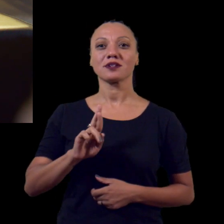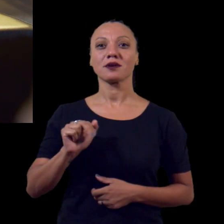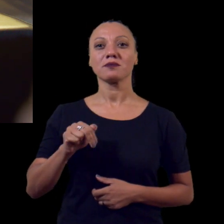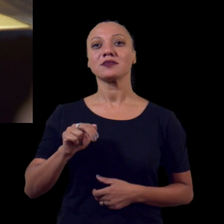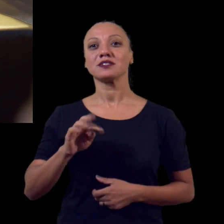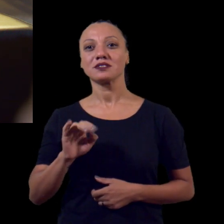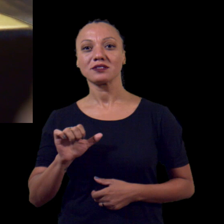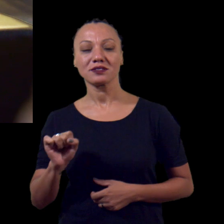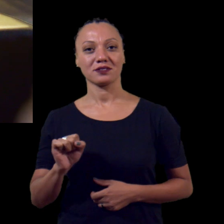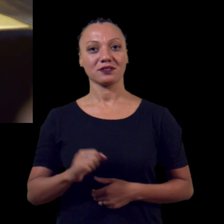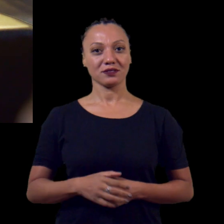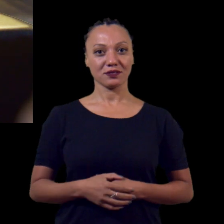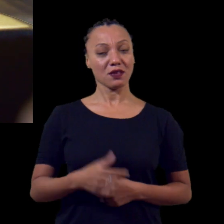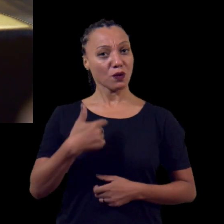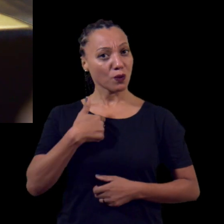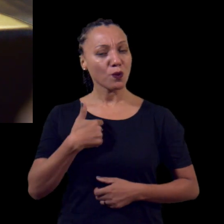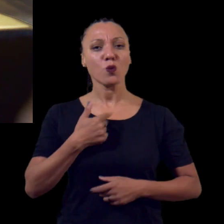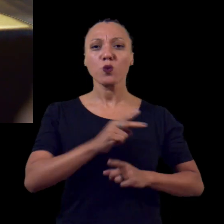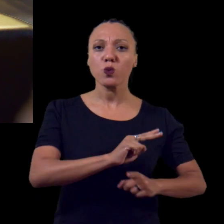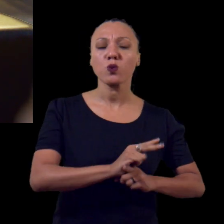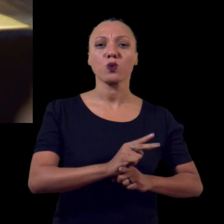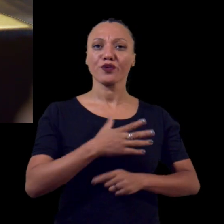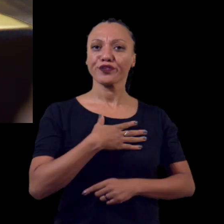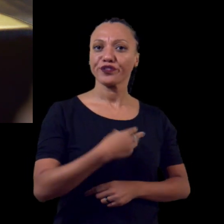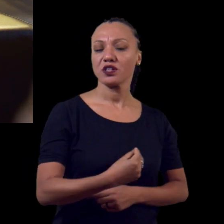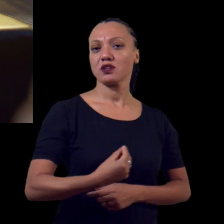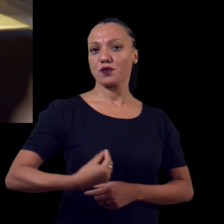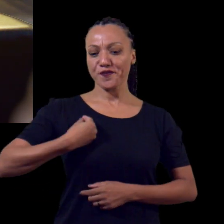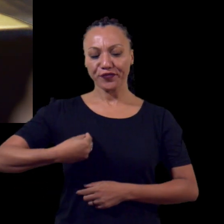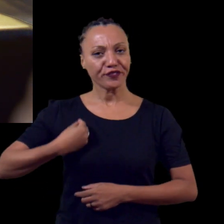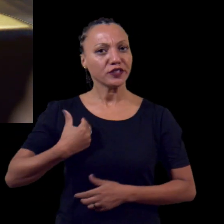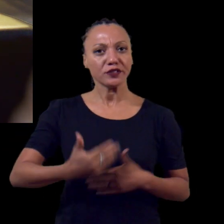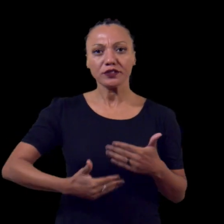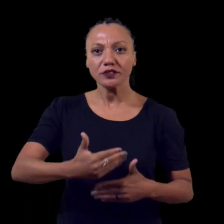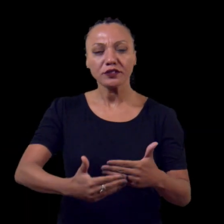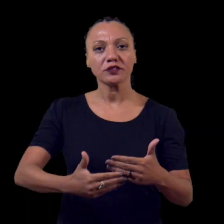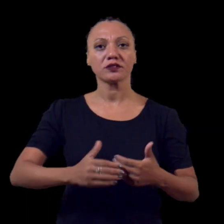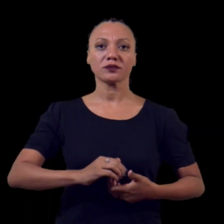preciso tomar conta do meu filho, da minha vida.